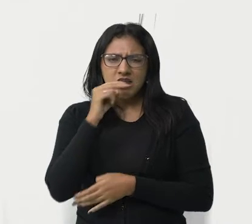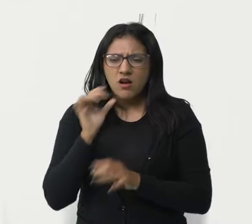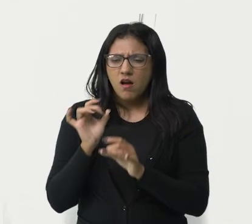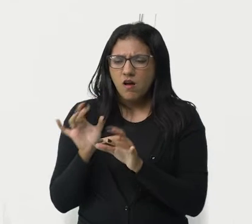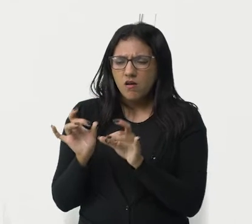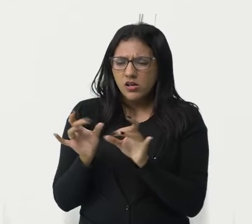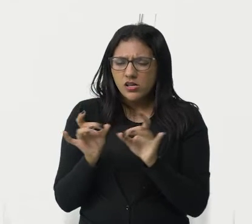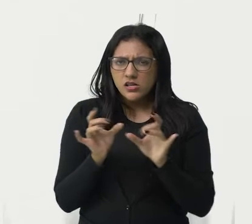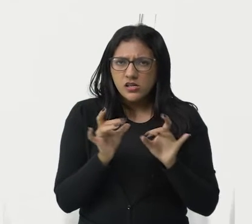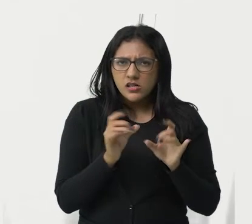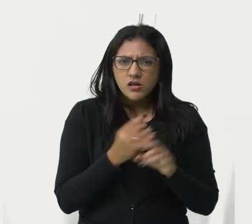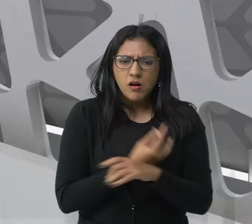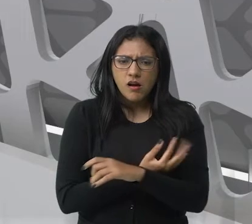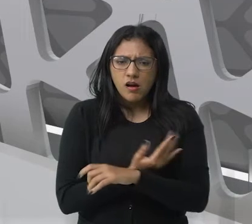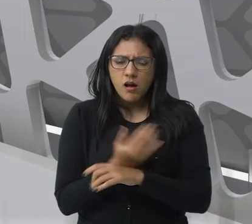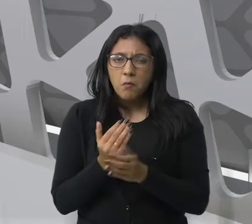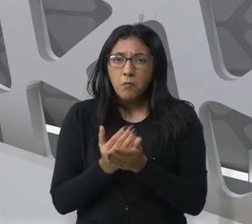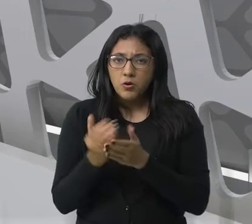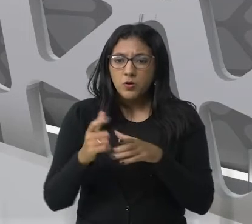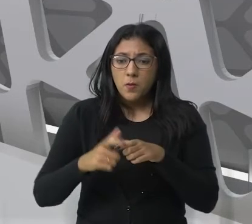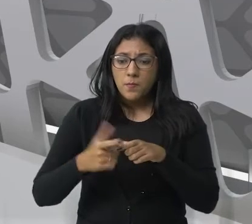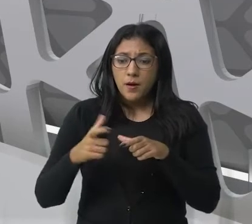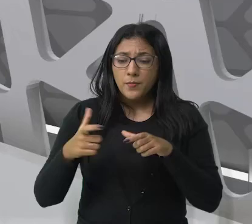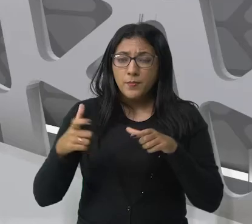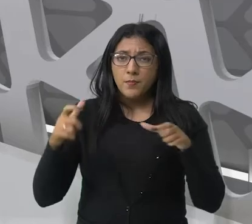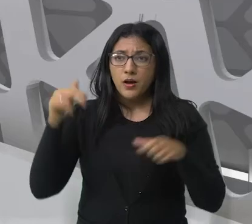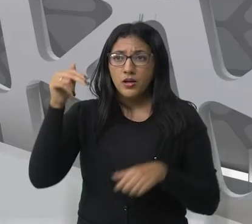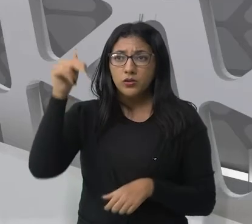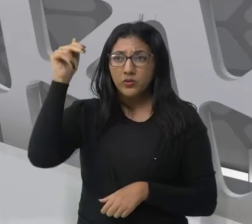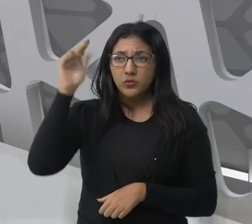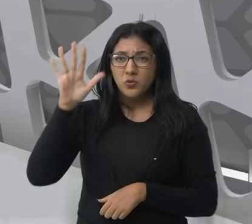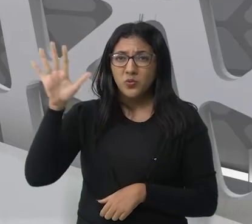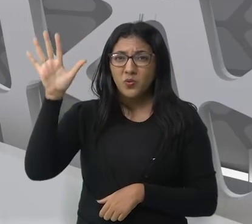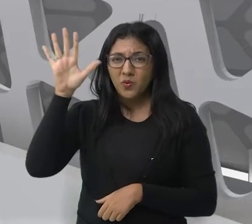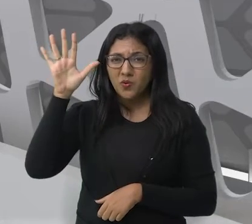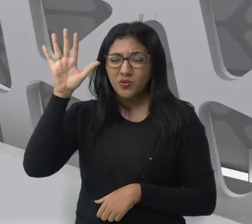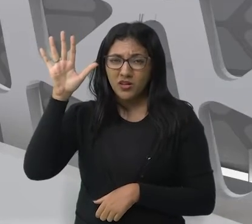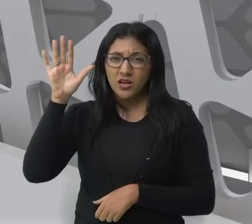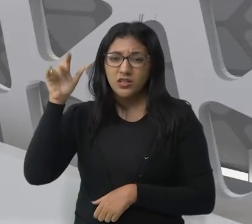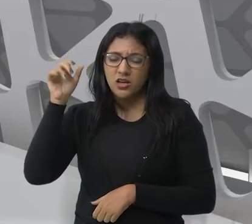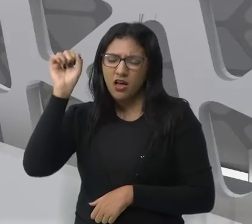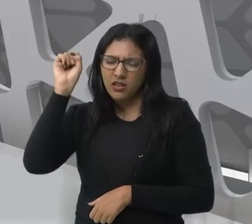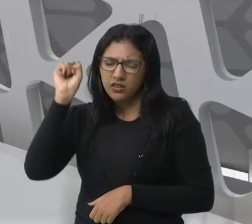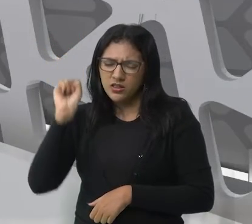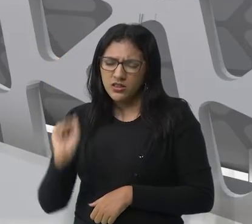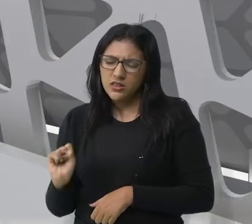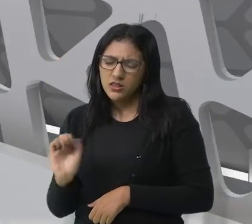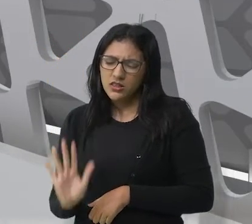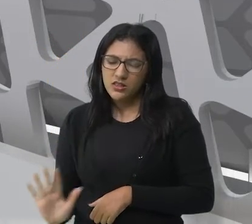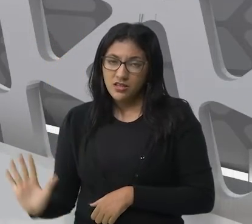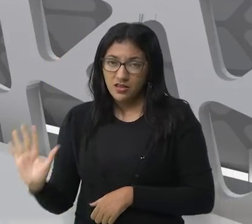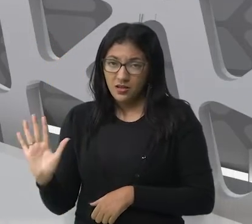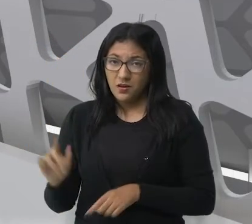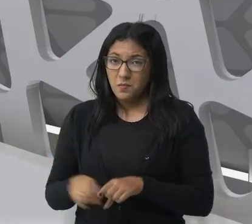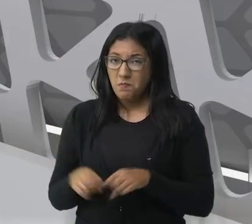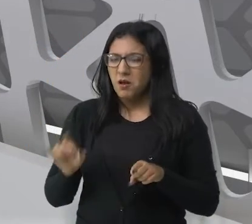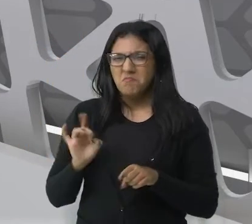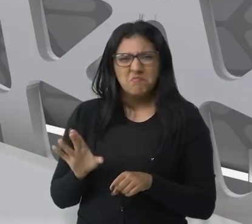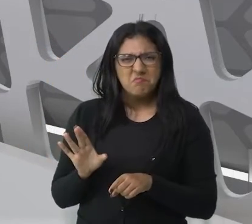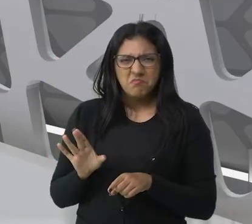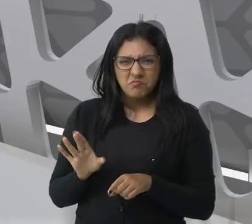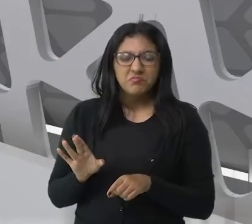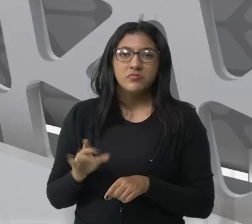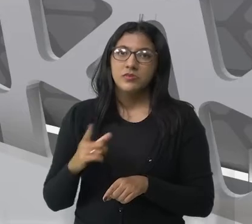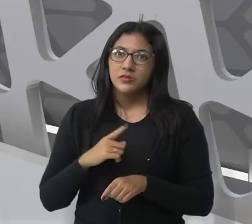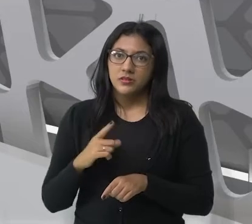ela começa a se expandir, saindo do Nordeste e indo para o Sudeste. Mas não para aí também não,